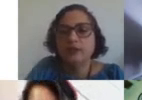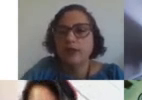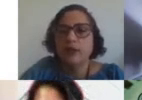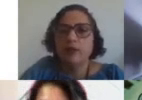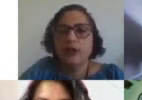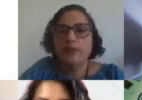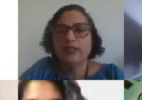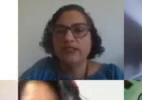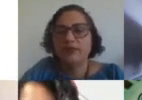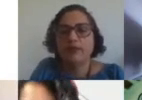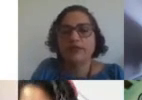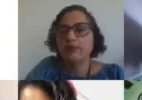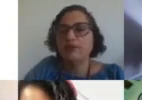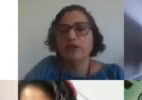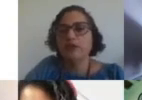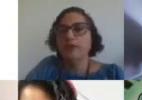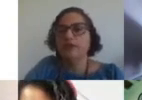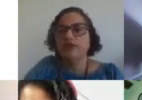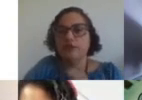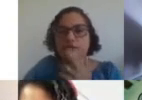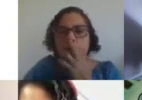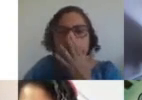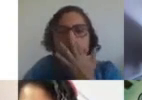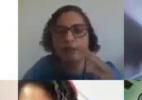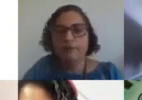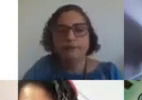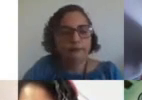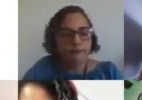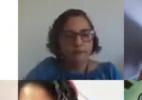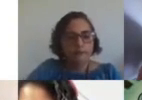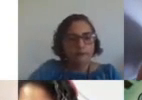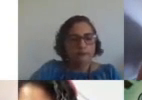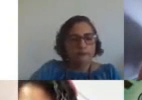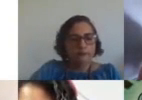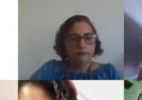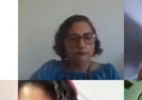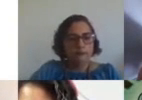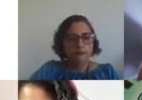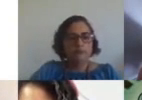Aí se alguém puder dar sequência, depois retorna para a Diane. Pode ser?